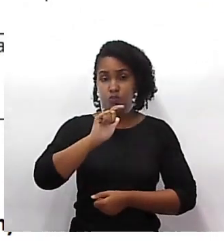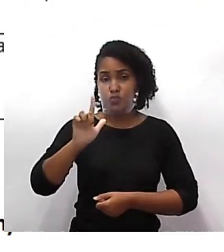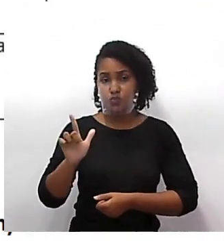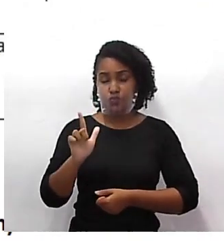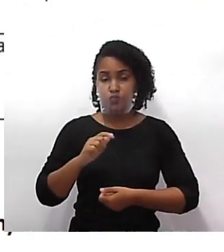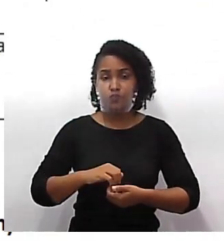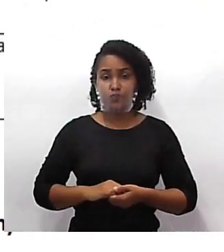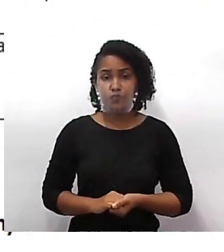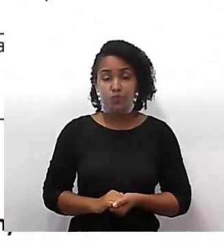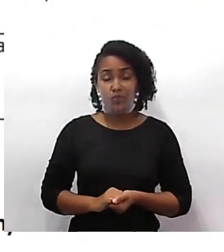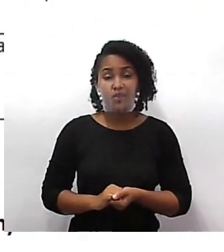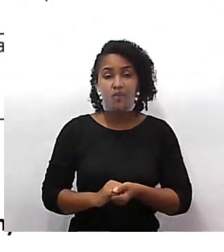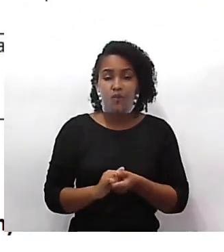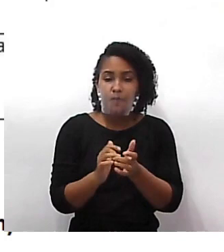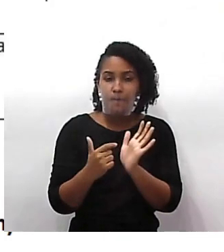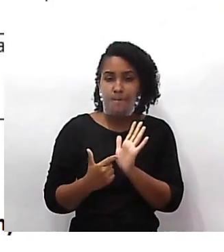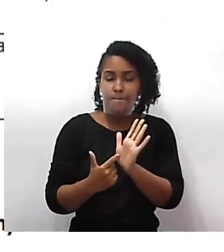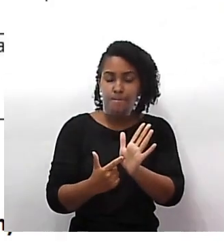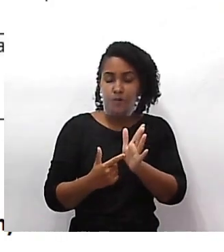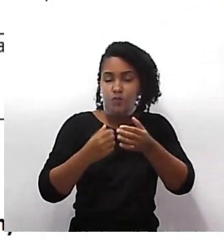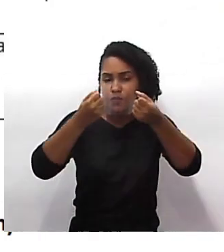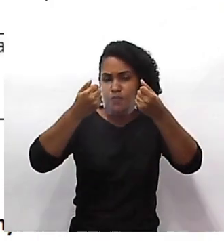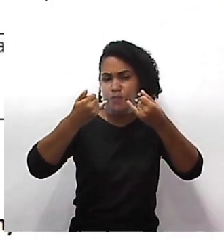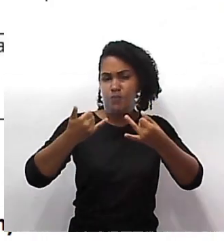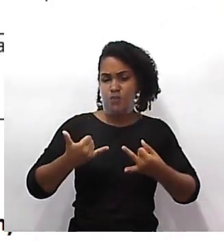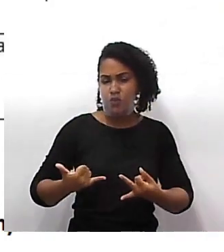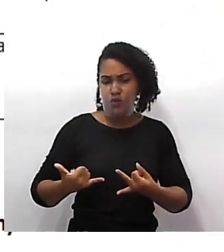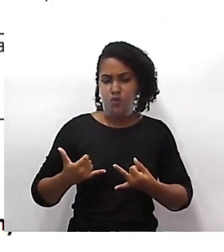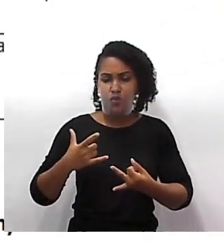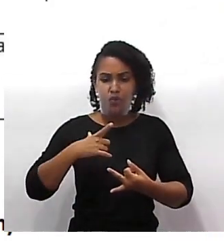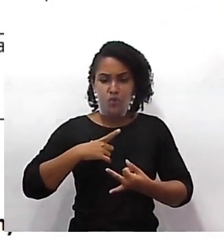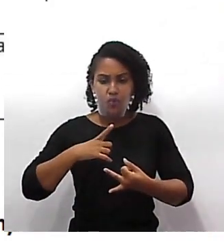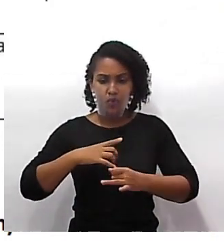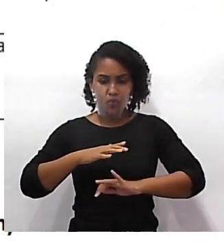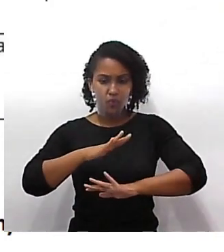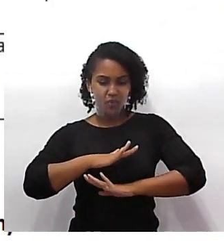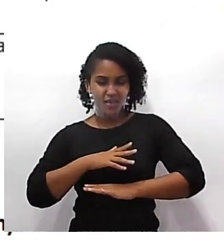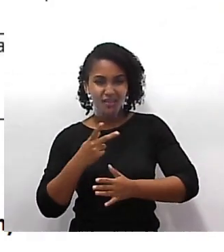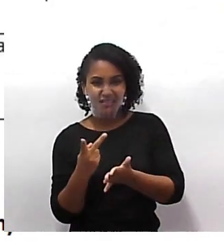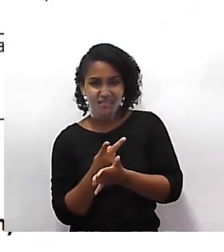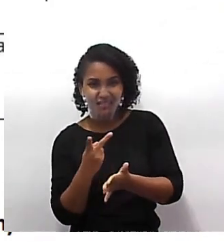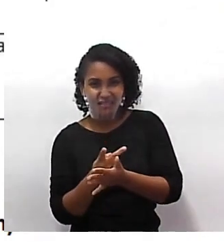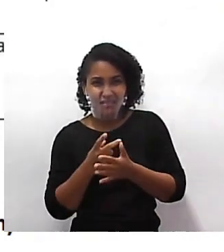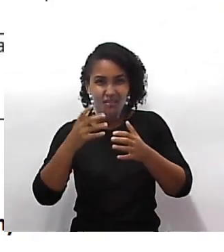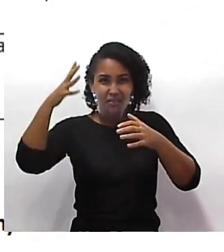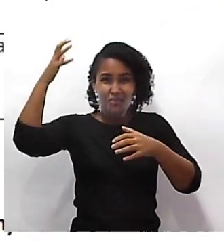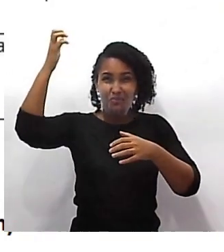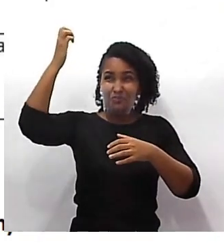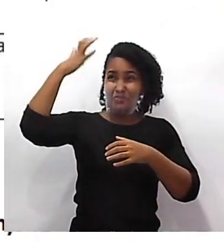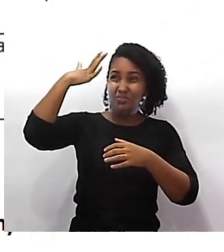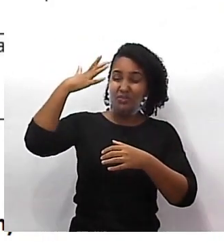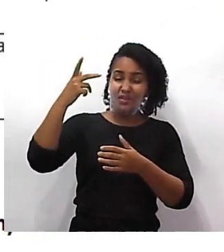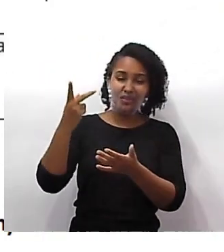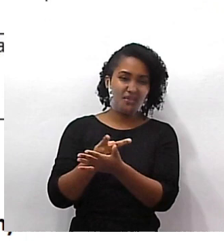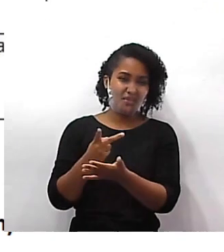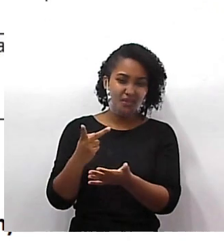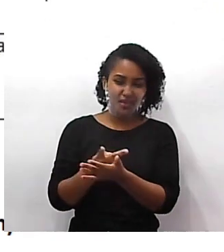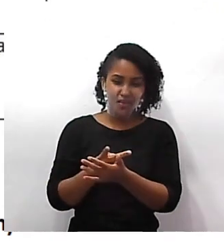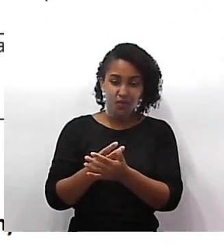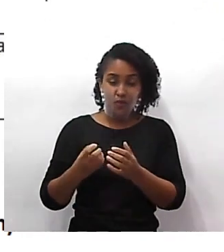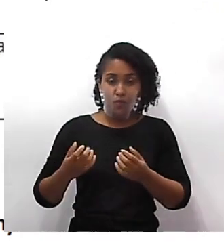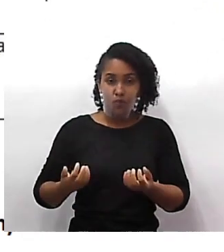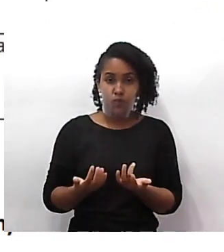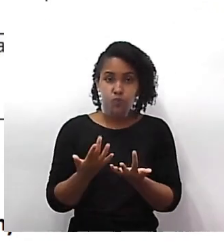azul, englobando, na sua descrição, arranjo físico inadequado, iluminação inadequada, incêndio